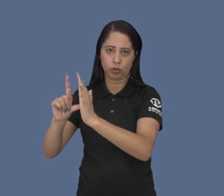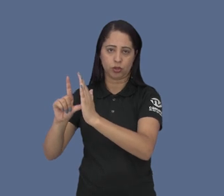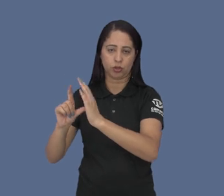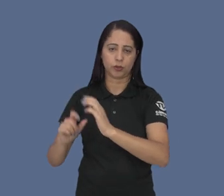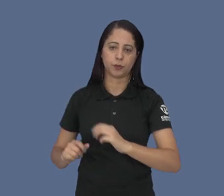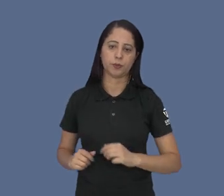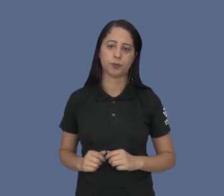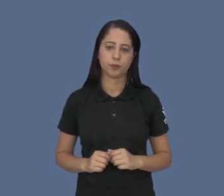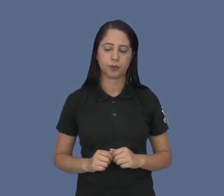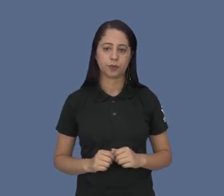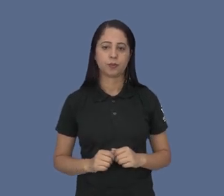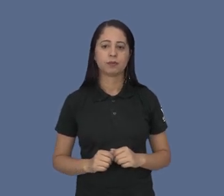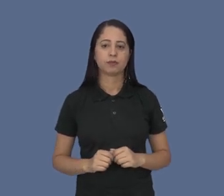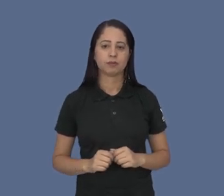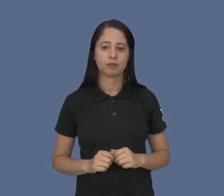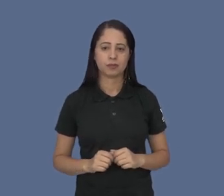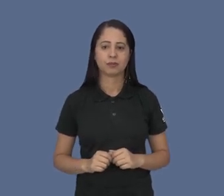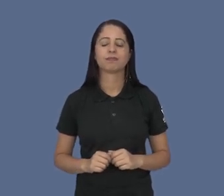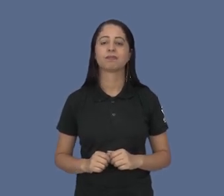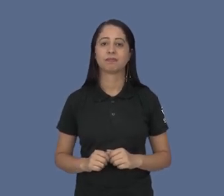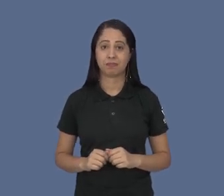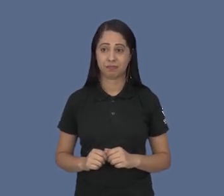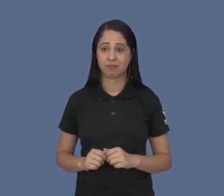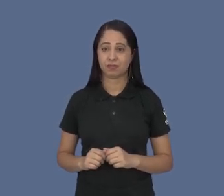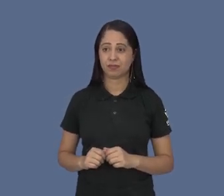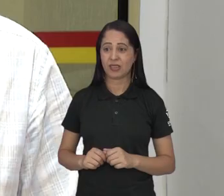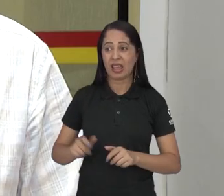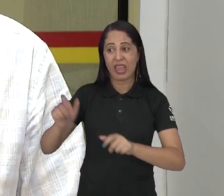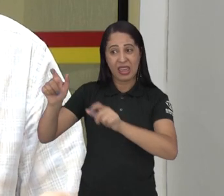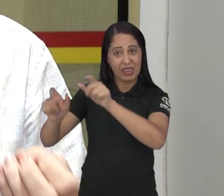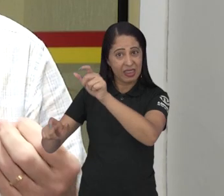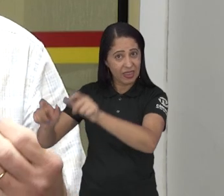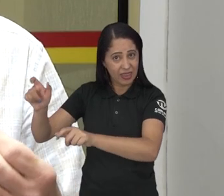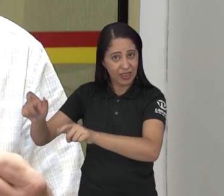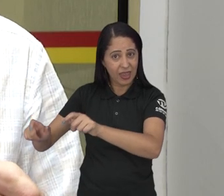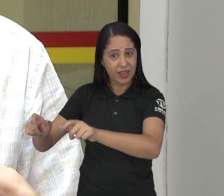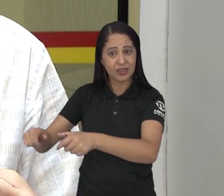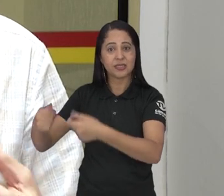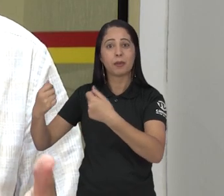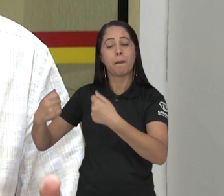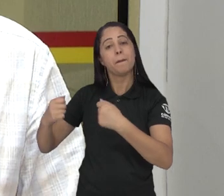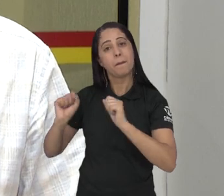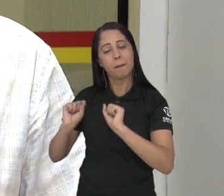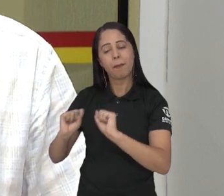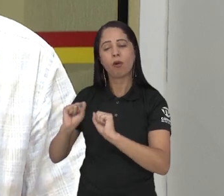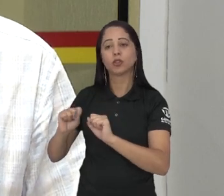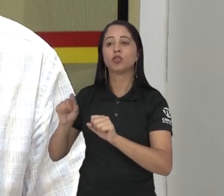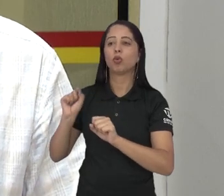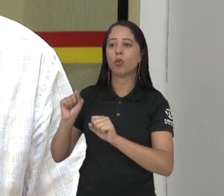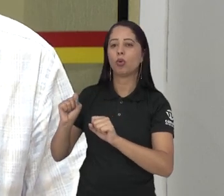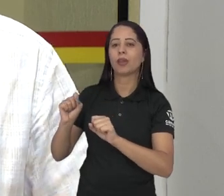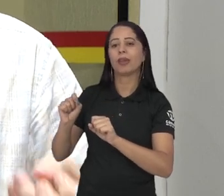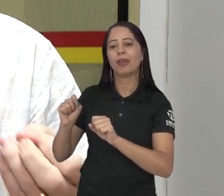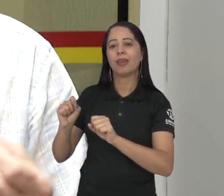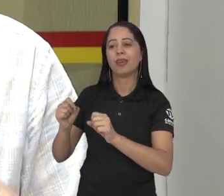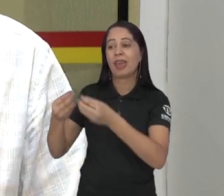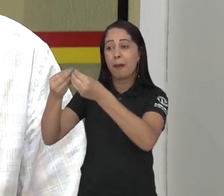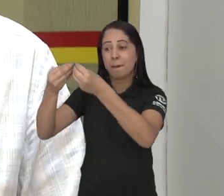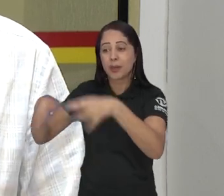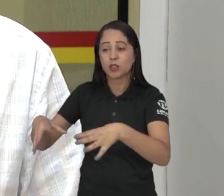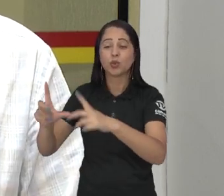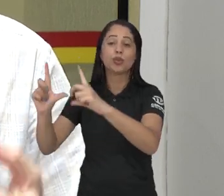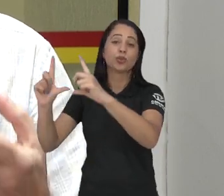orçamentário do ano garantindo um alívio nas contas para que esses Comerciantes tem uma folga e